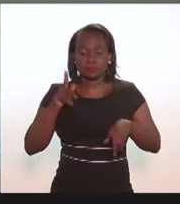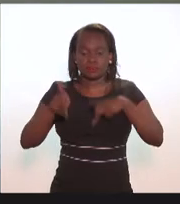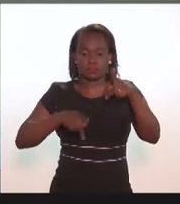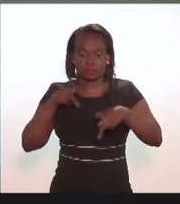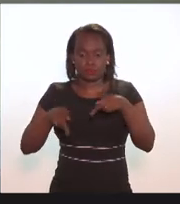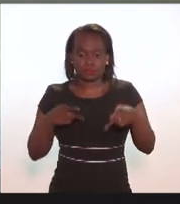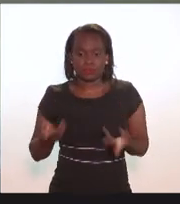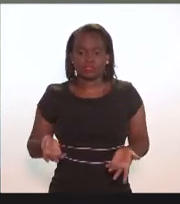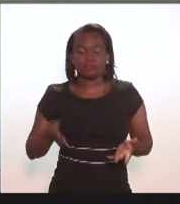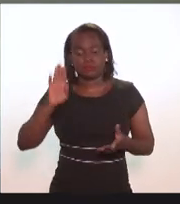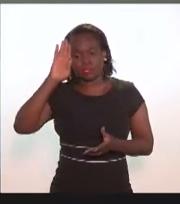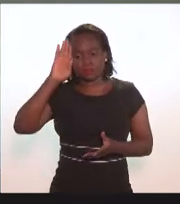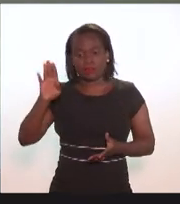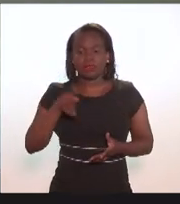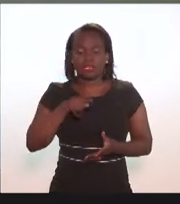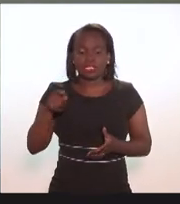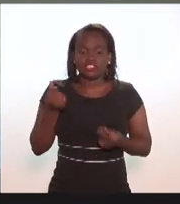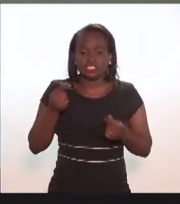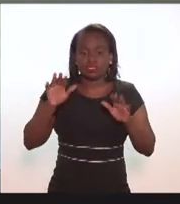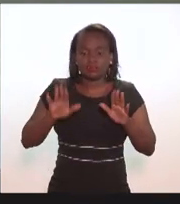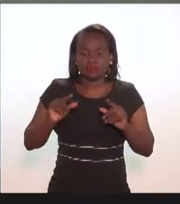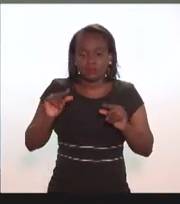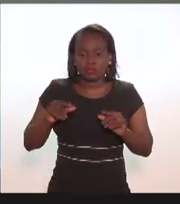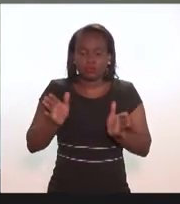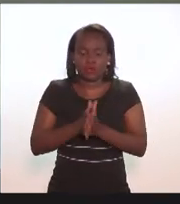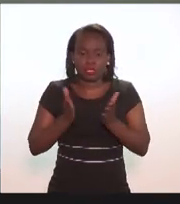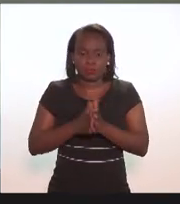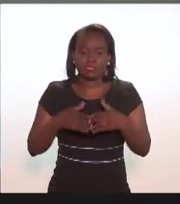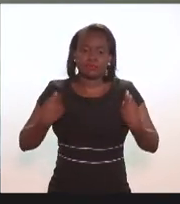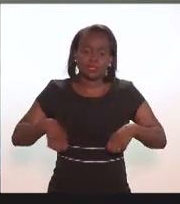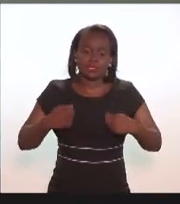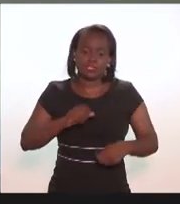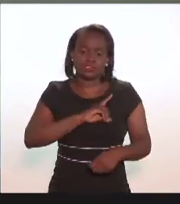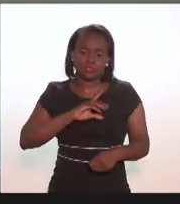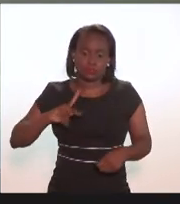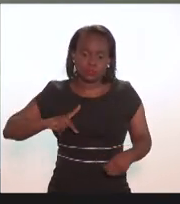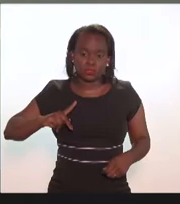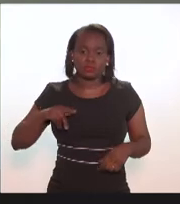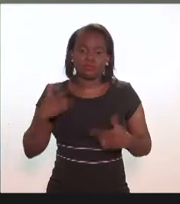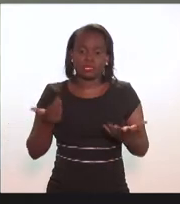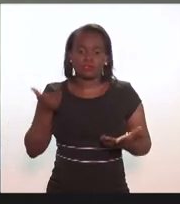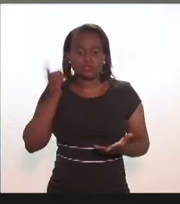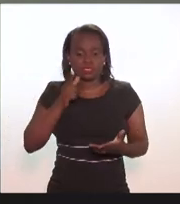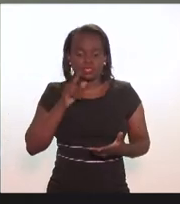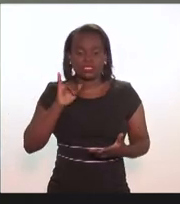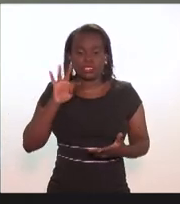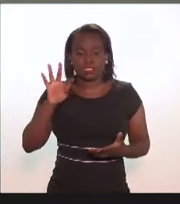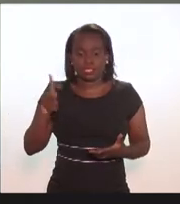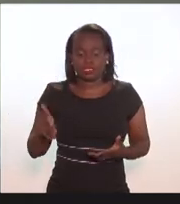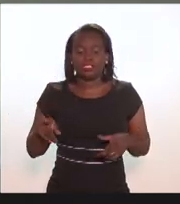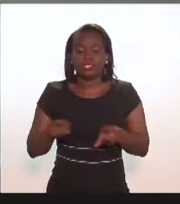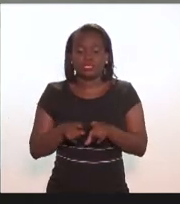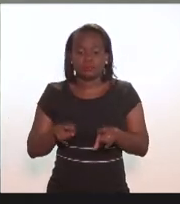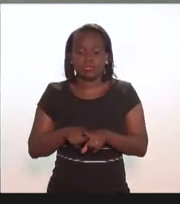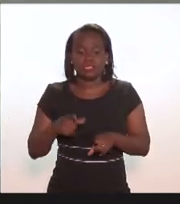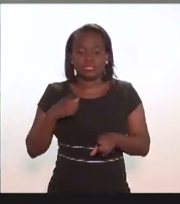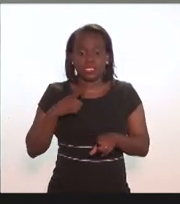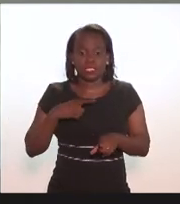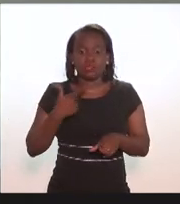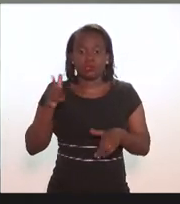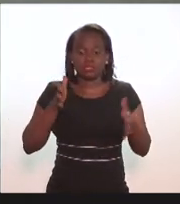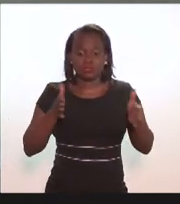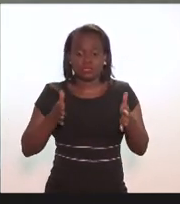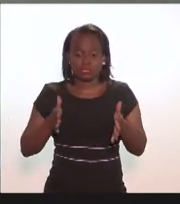população, especialmente aquela de baixa renda, que depende da Defensoria para fazer seu ITD. E também estamos numa primeira